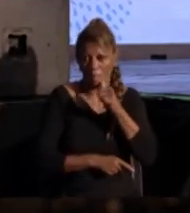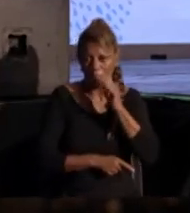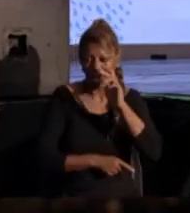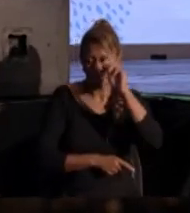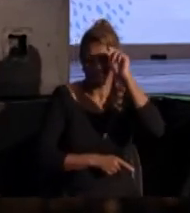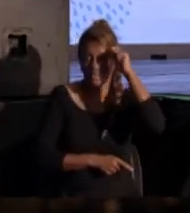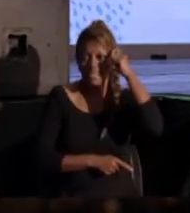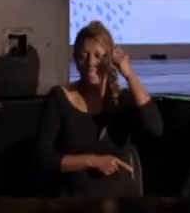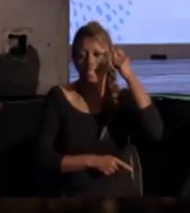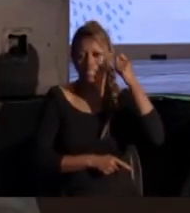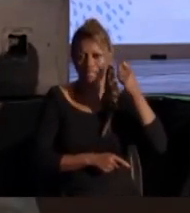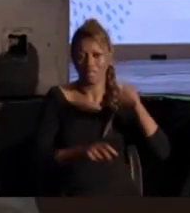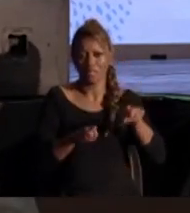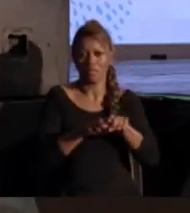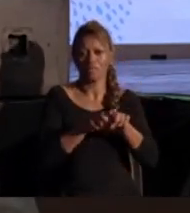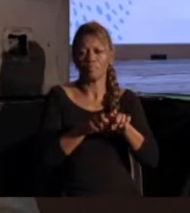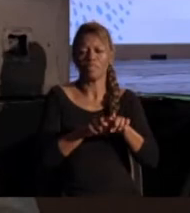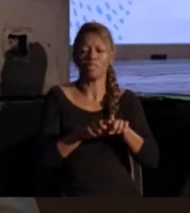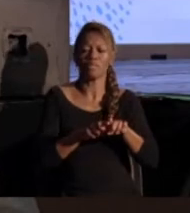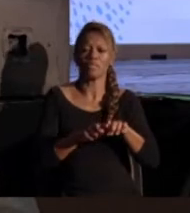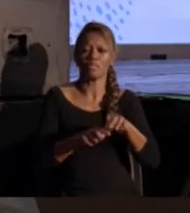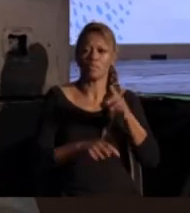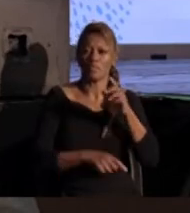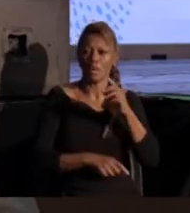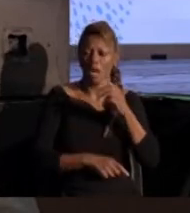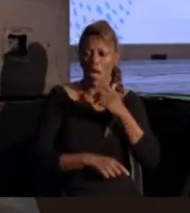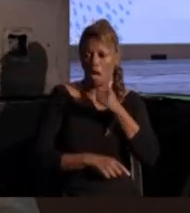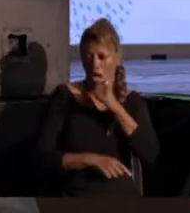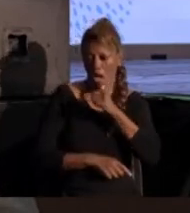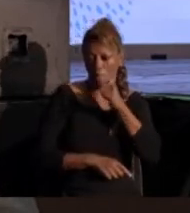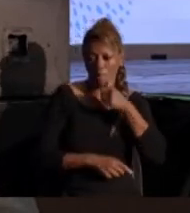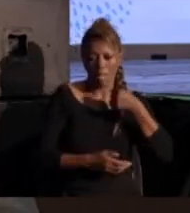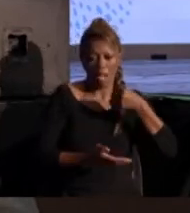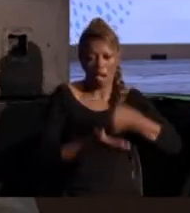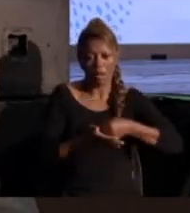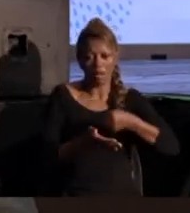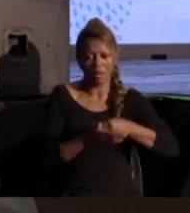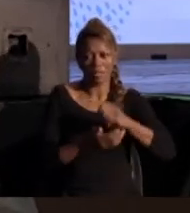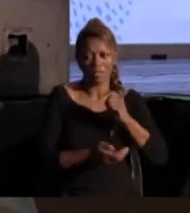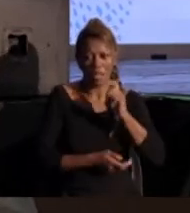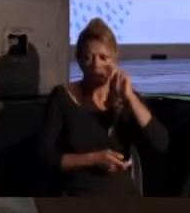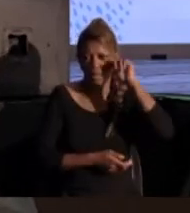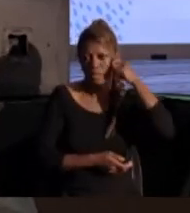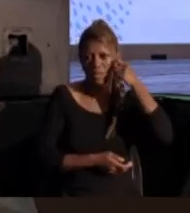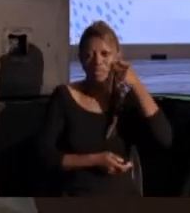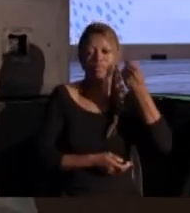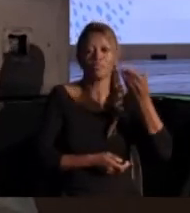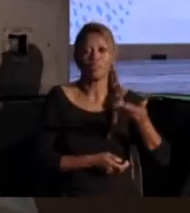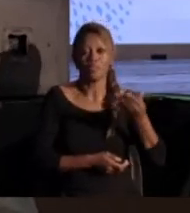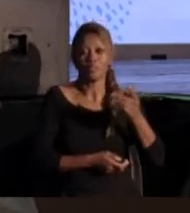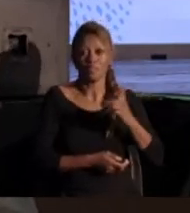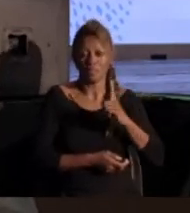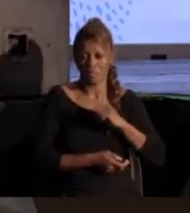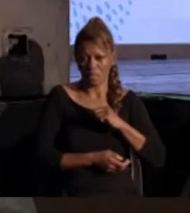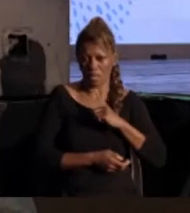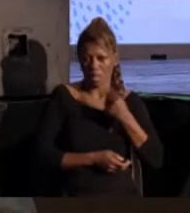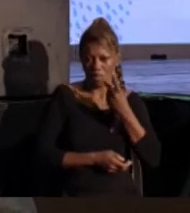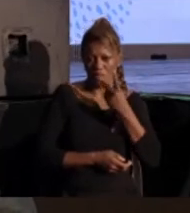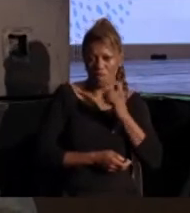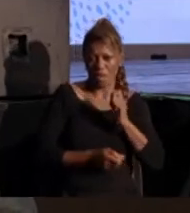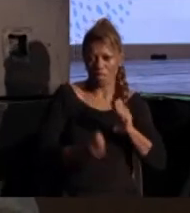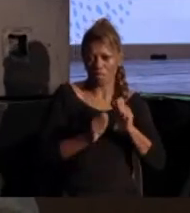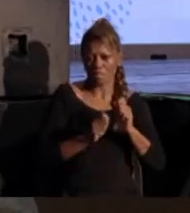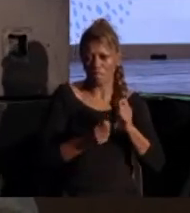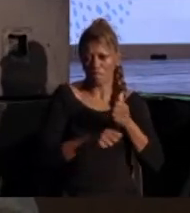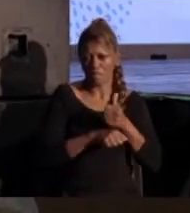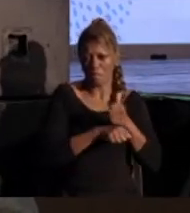negras e que também a maior parte de mulheres que sofrem violência também são mulheres negras, e tendo a sua fala como base